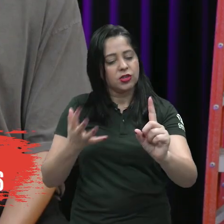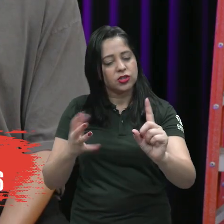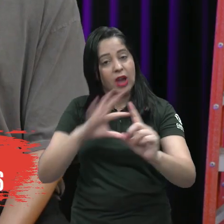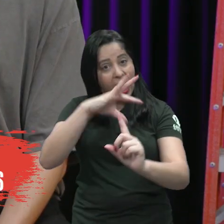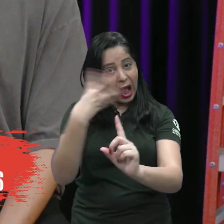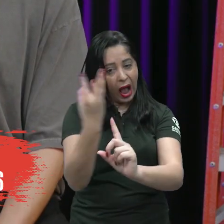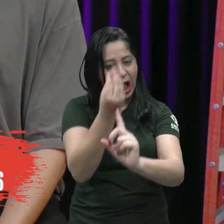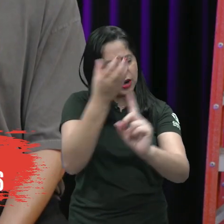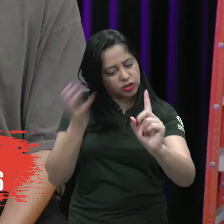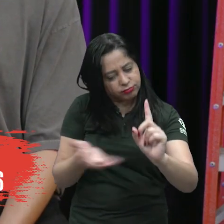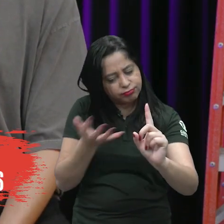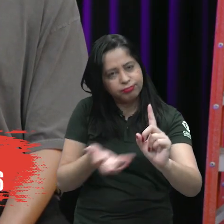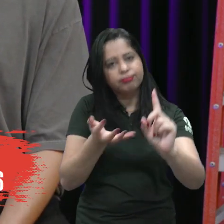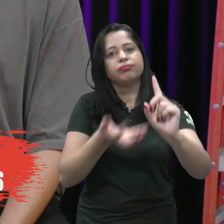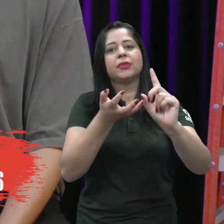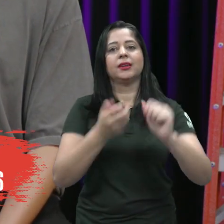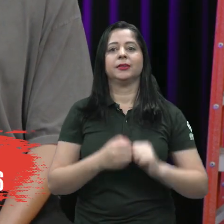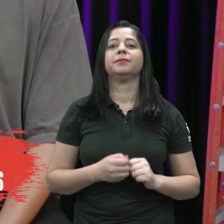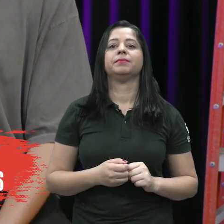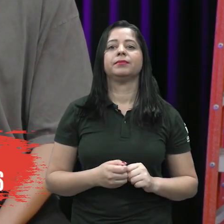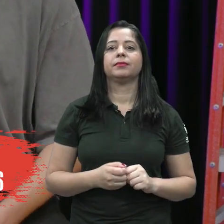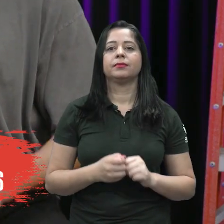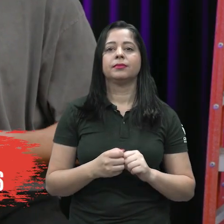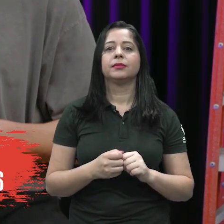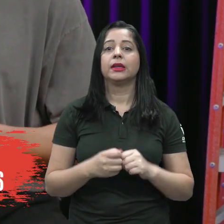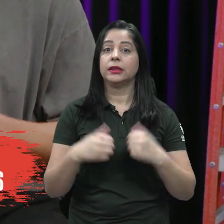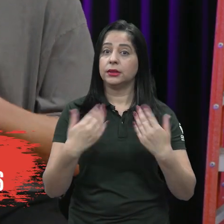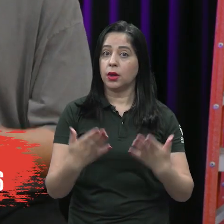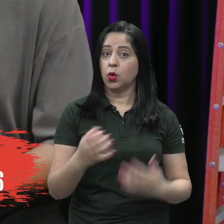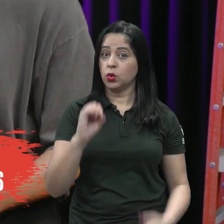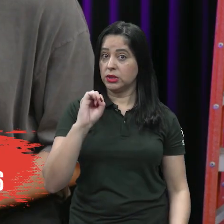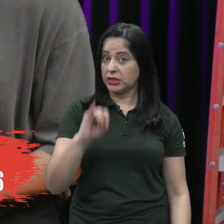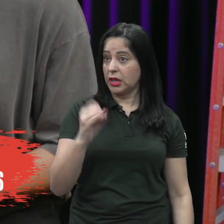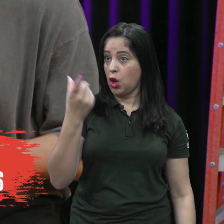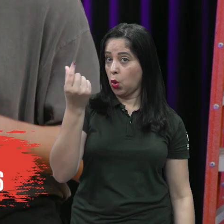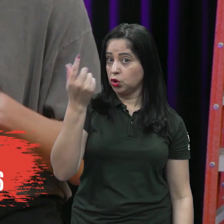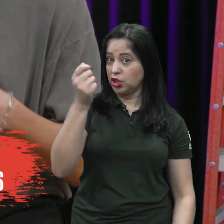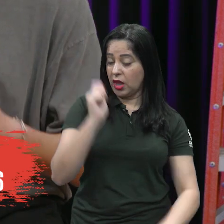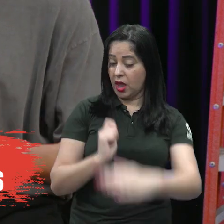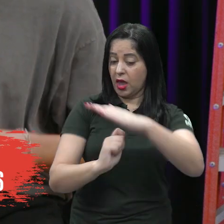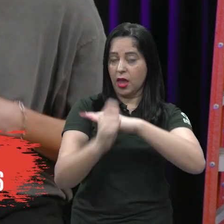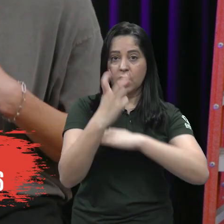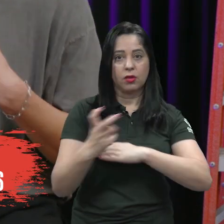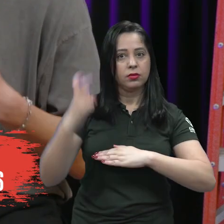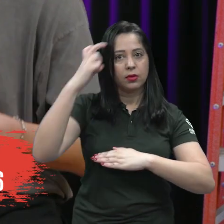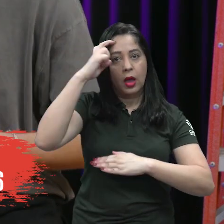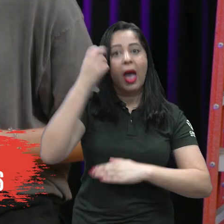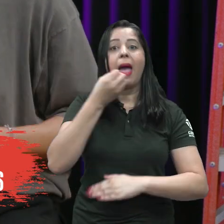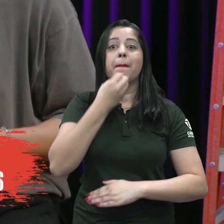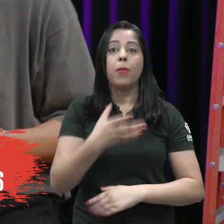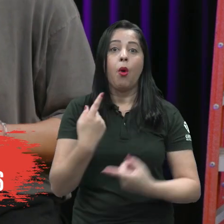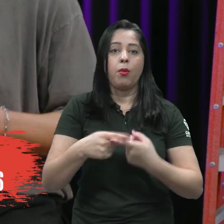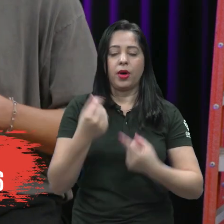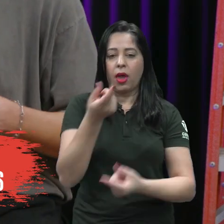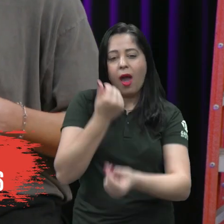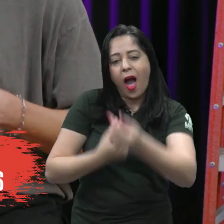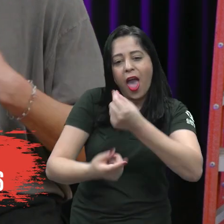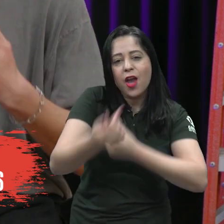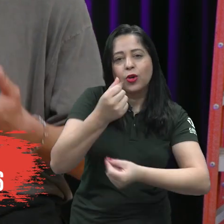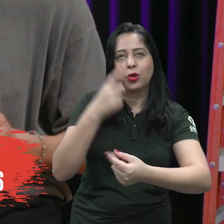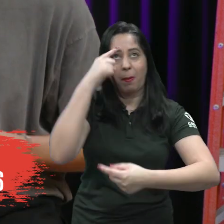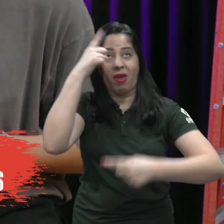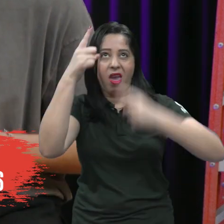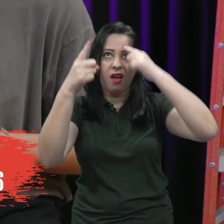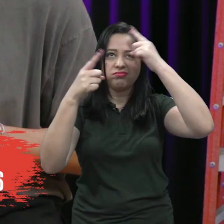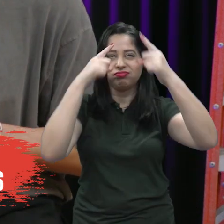cultura circular na cidade. A gente sabe, né? Quando o dinheiro vai para a cultura, estimula a economia criativa,